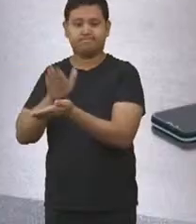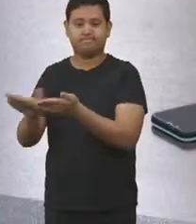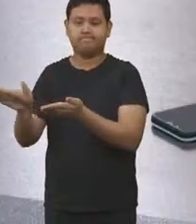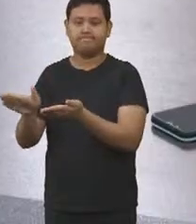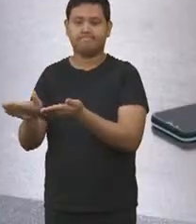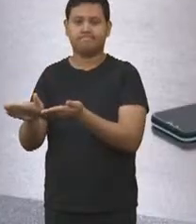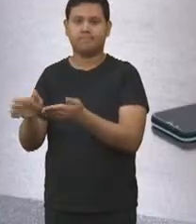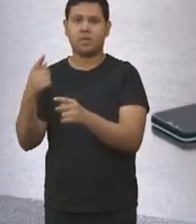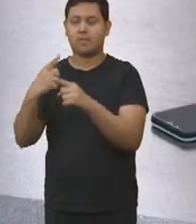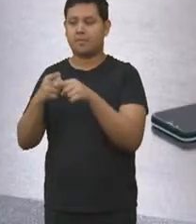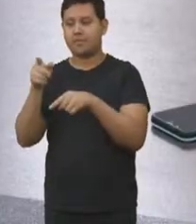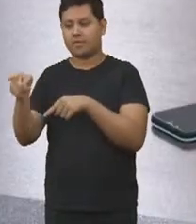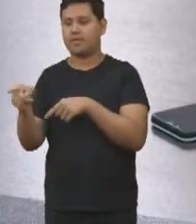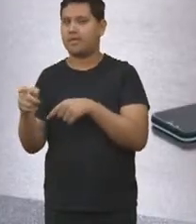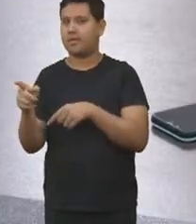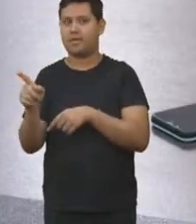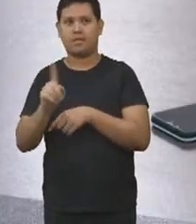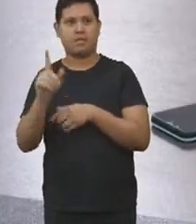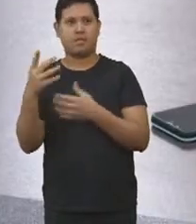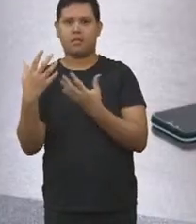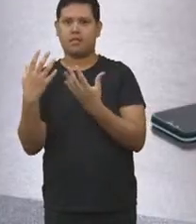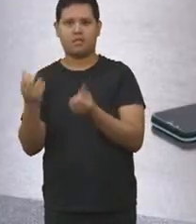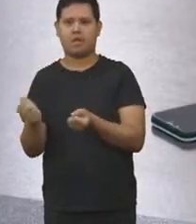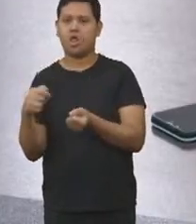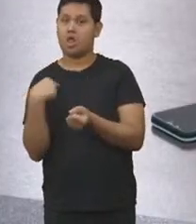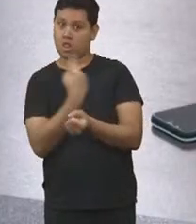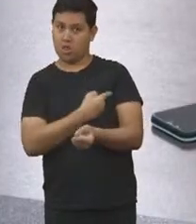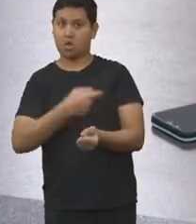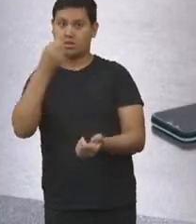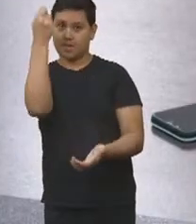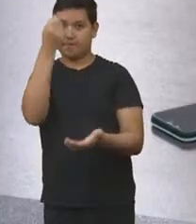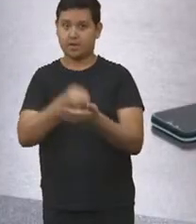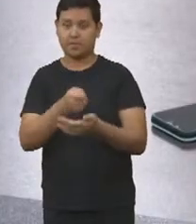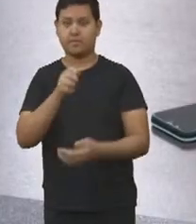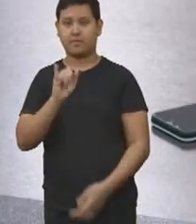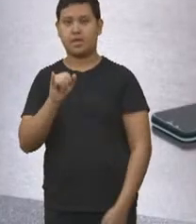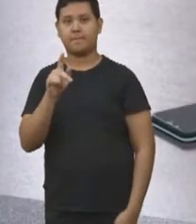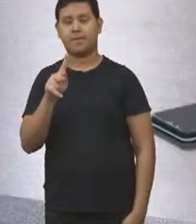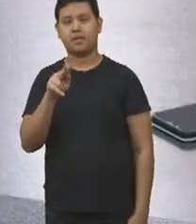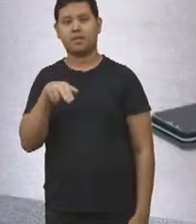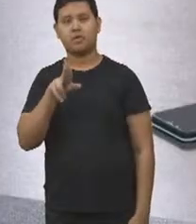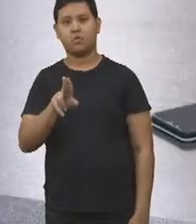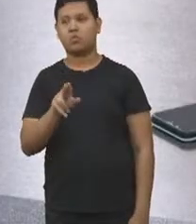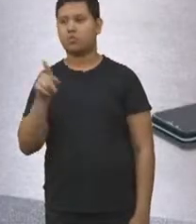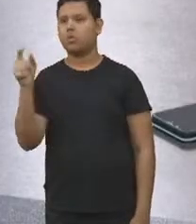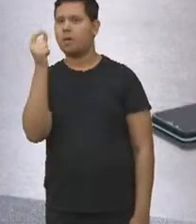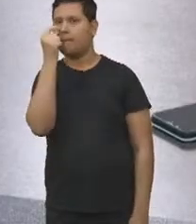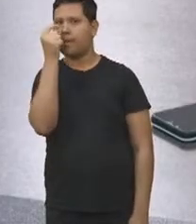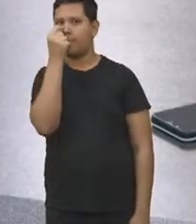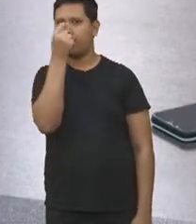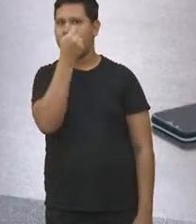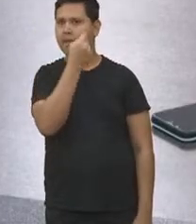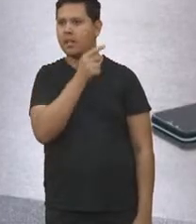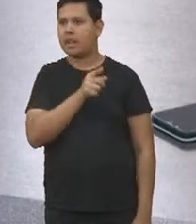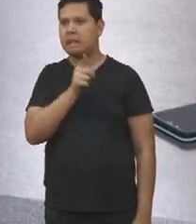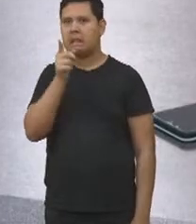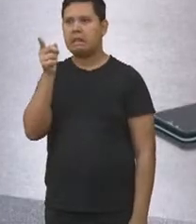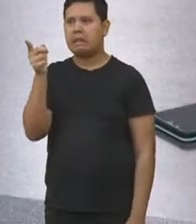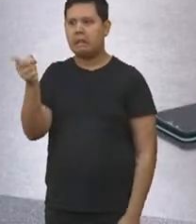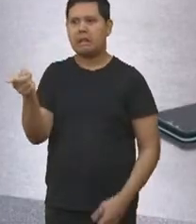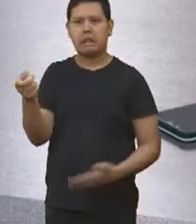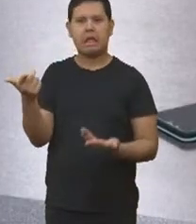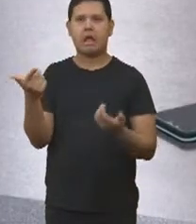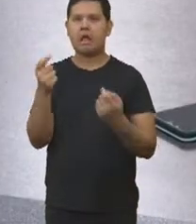Se nós pagamos o PTU no Parque Minha Lua, lá já está tudo asfaltado, que